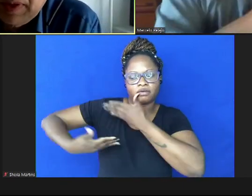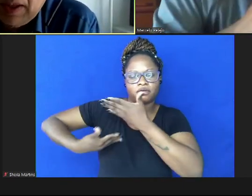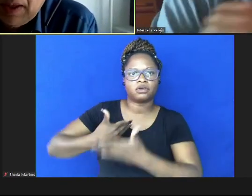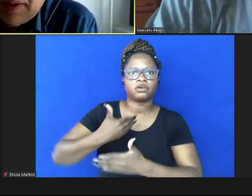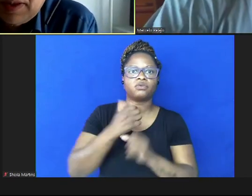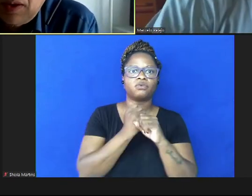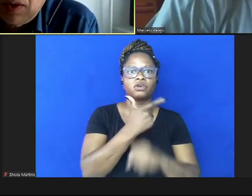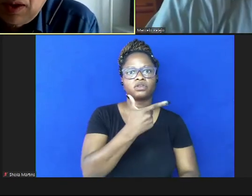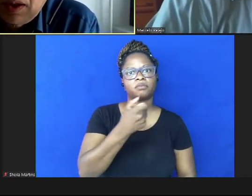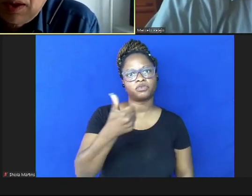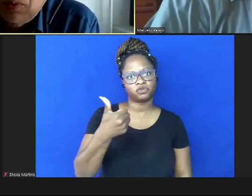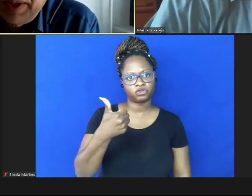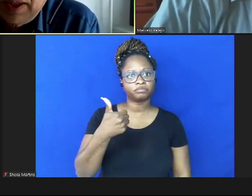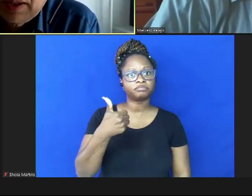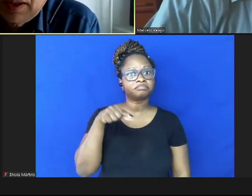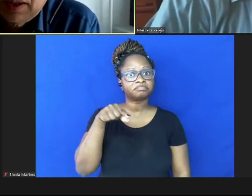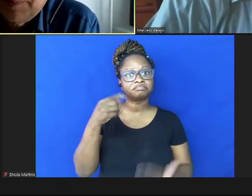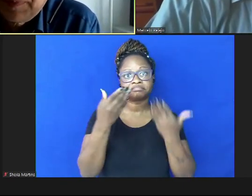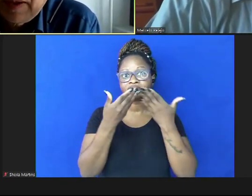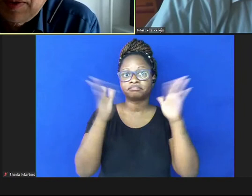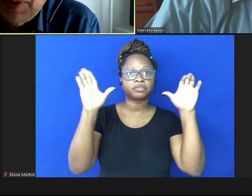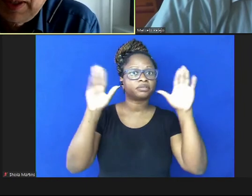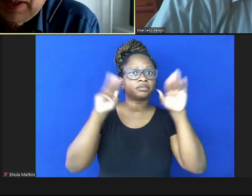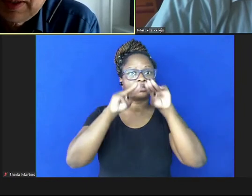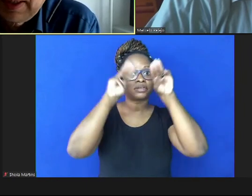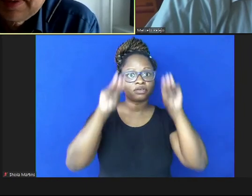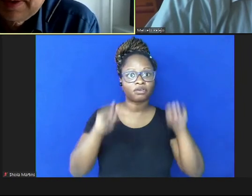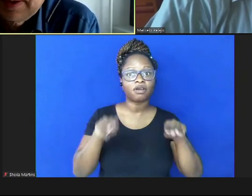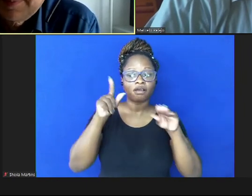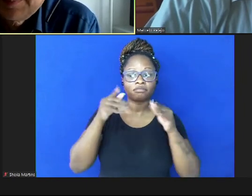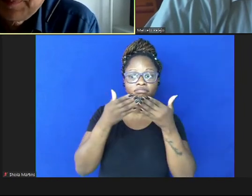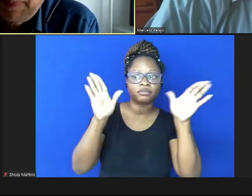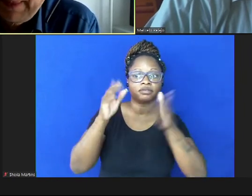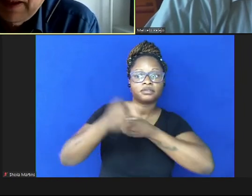2021 e, considerando a reabertura do museu, já será 2022.